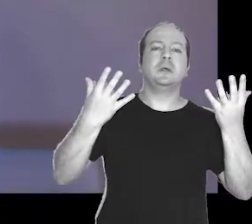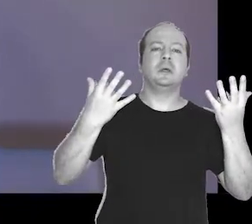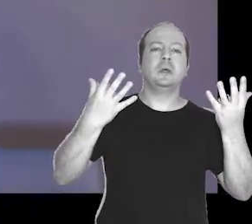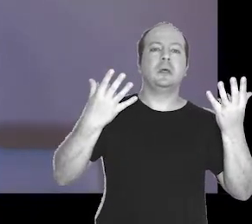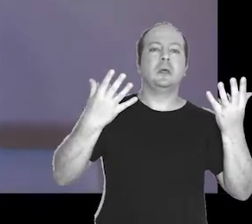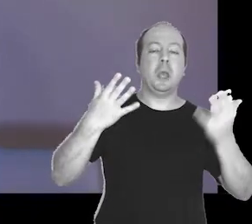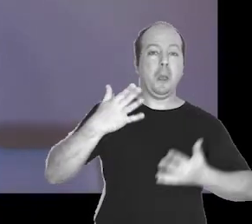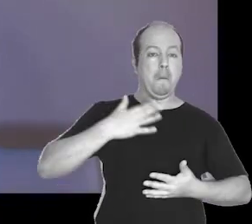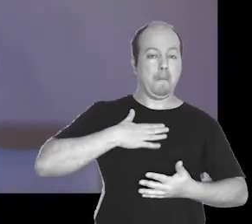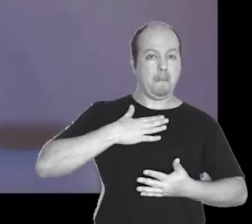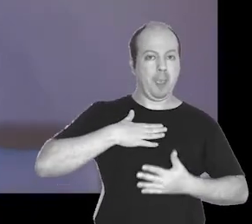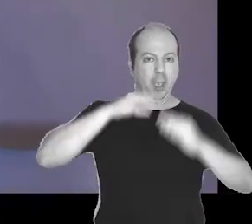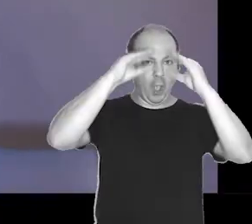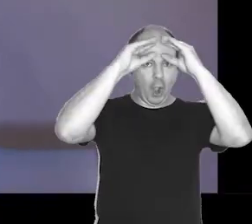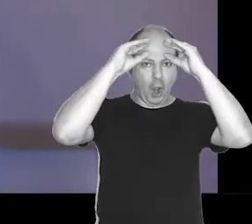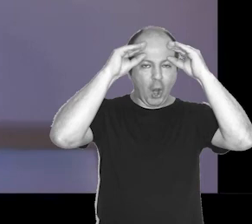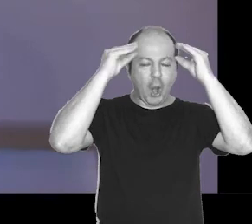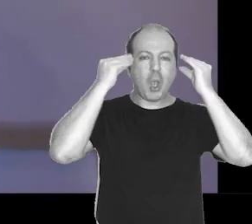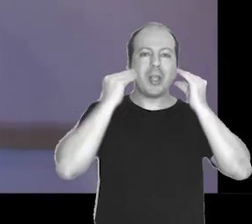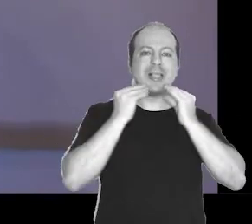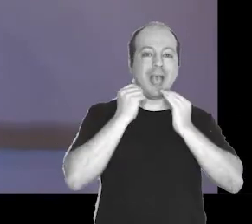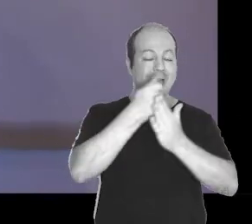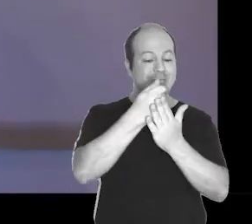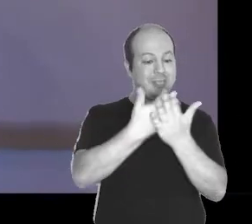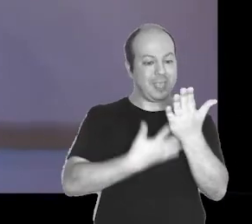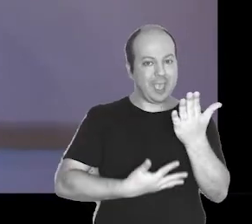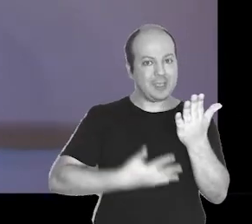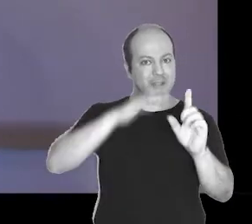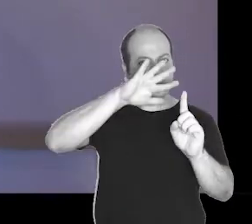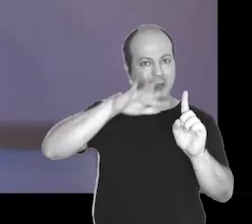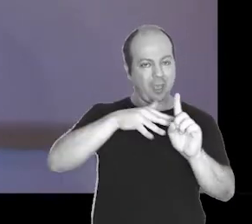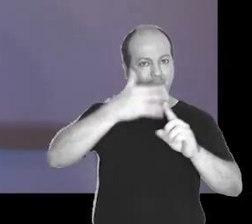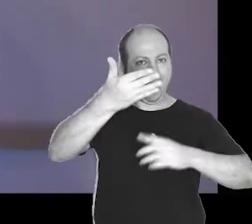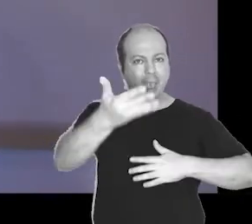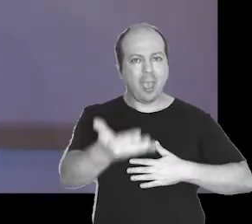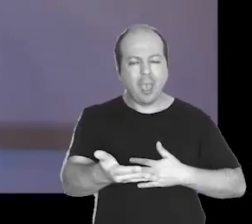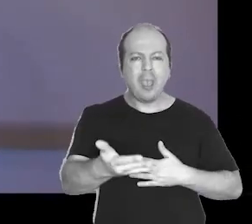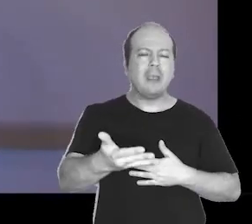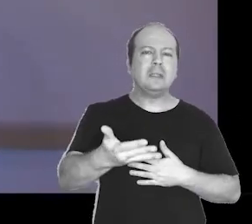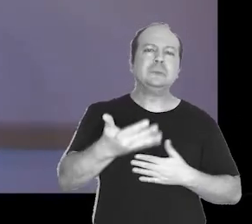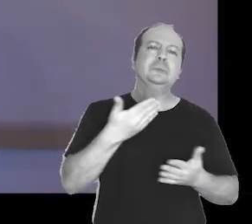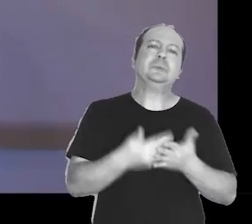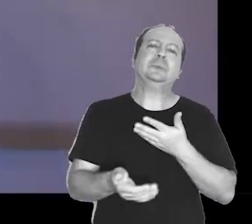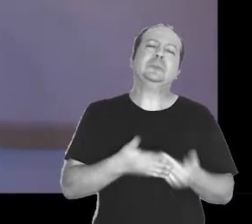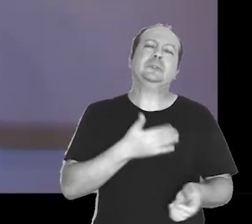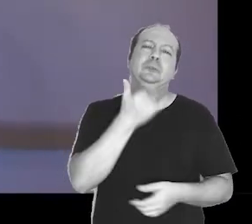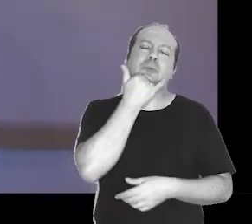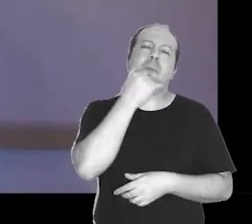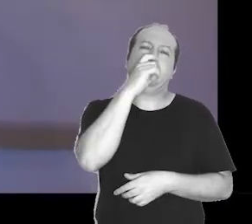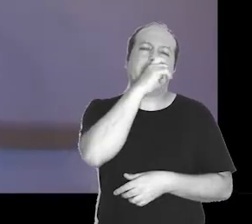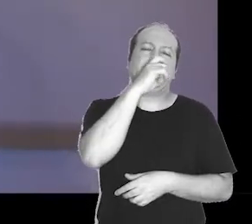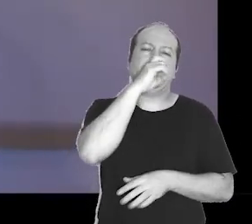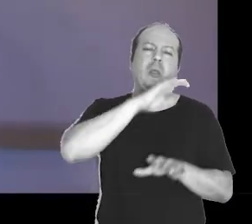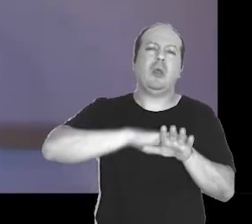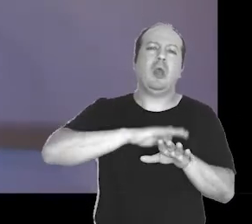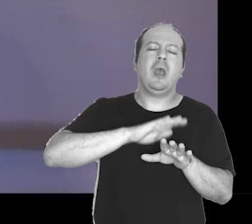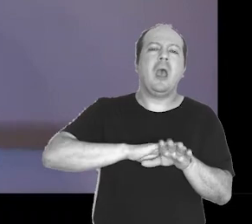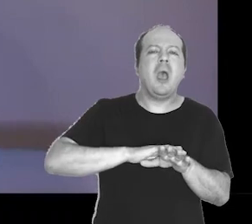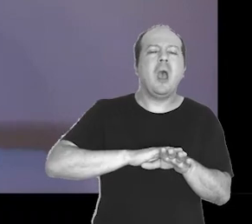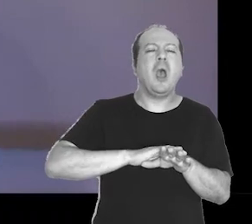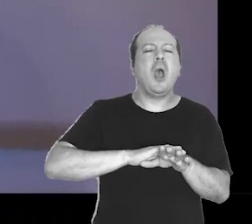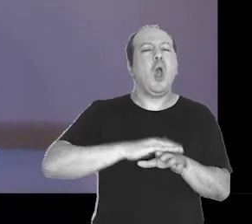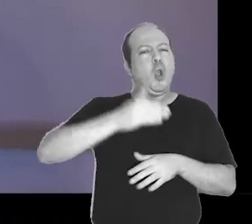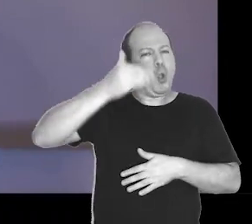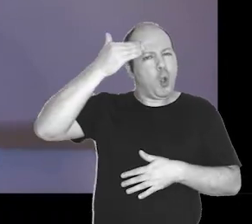Neste meu Leonardo, neste texto que dediquei a ele, desminto qualquer intenção de tornar